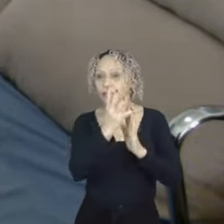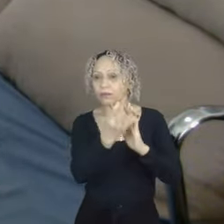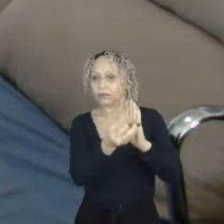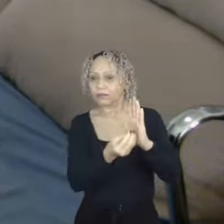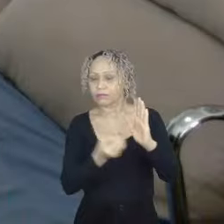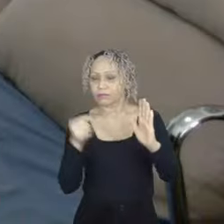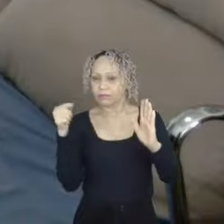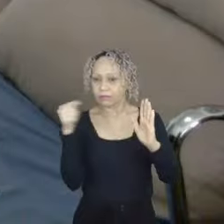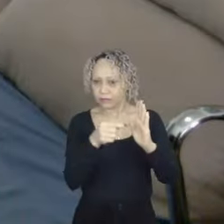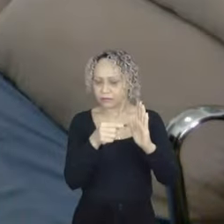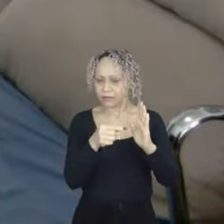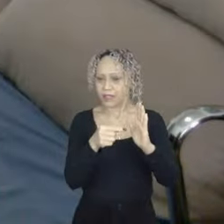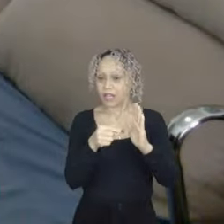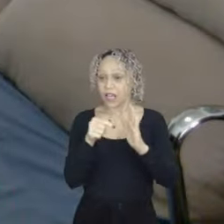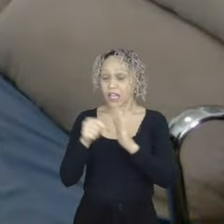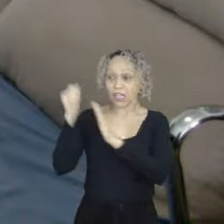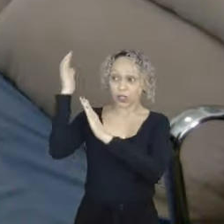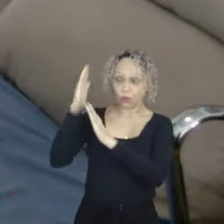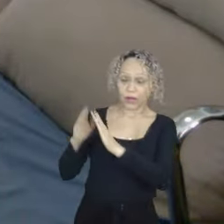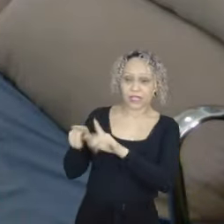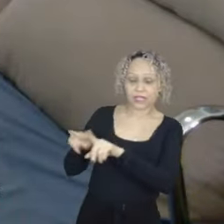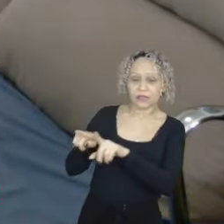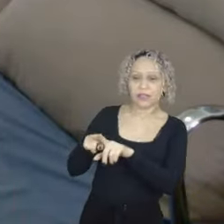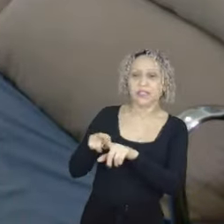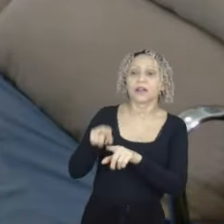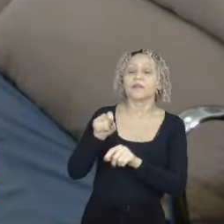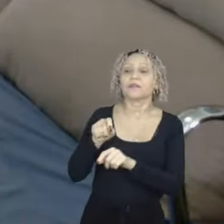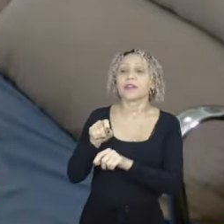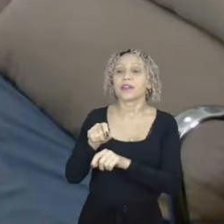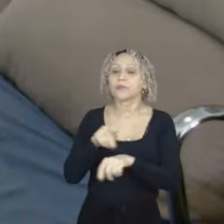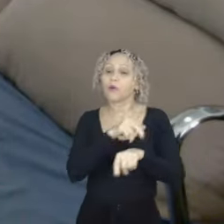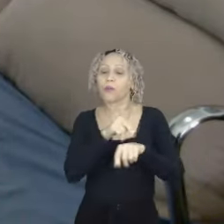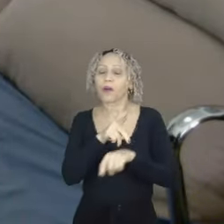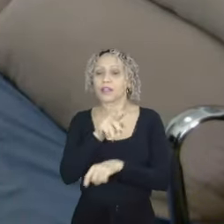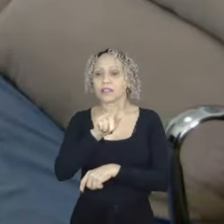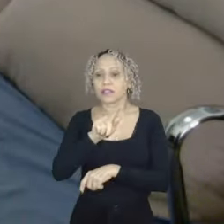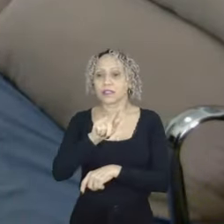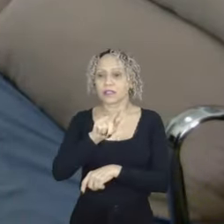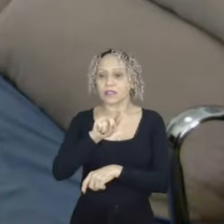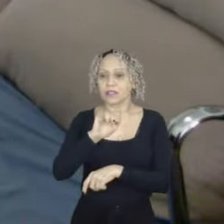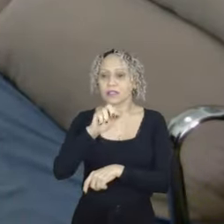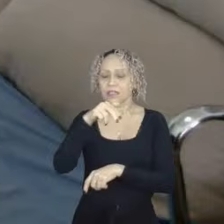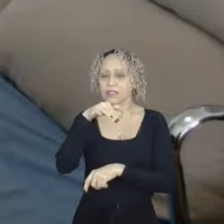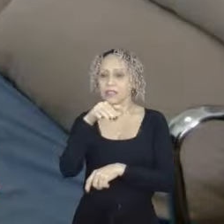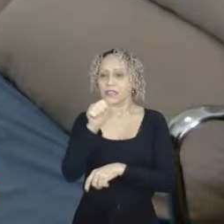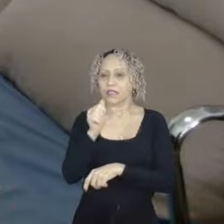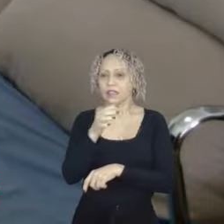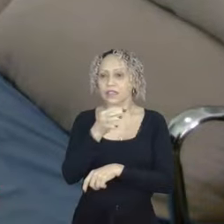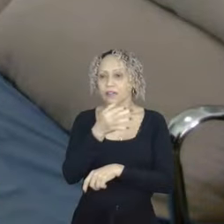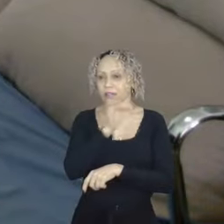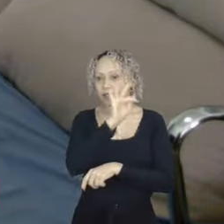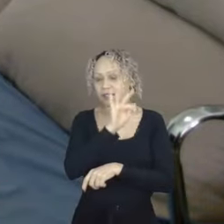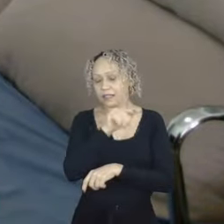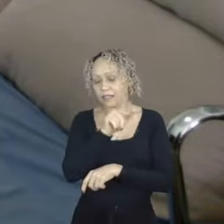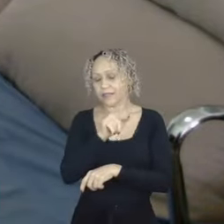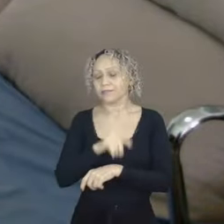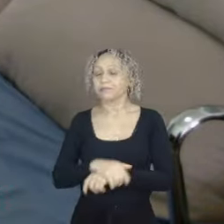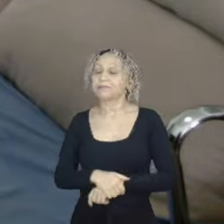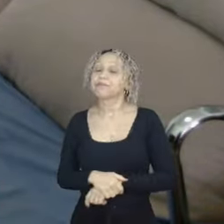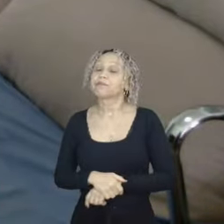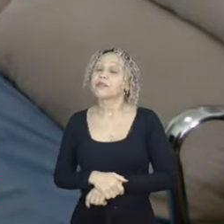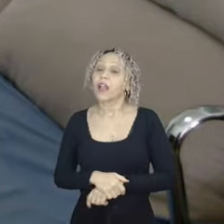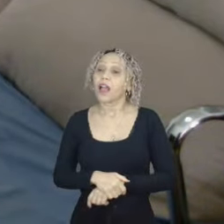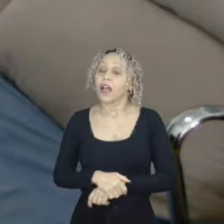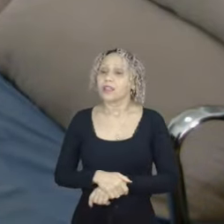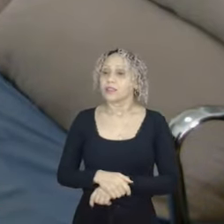Guiana Francesa, que é um território ultramarino da França, aqui na América do Sul. Então, os dois manifestaram ali muita preocupação